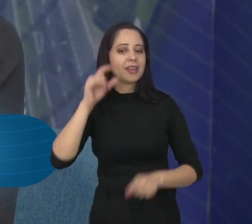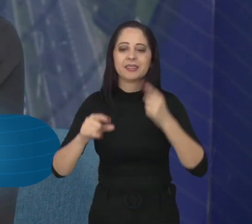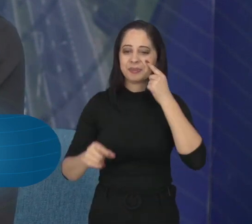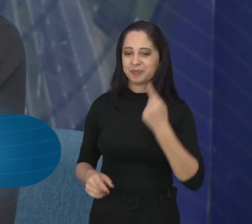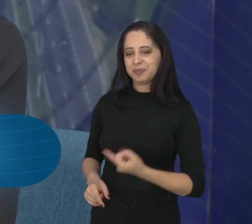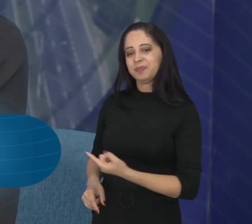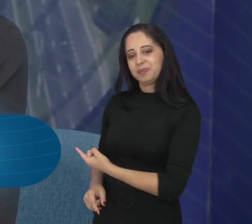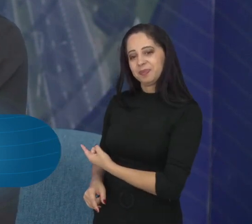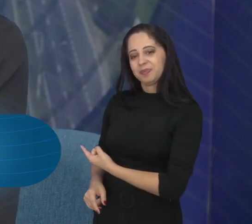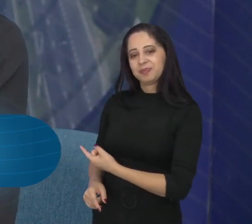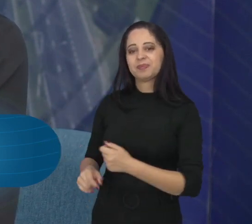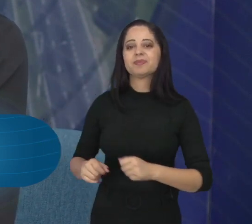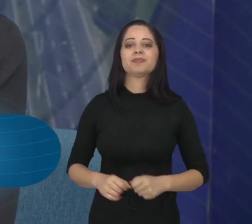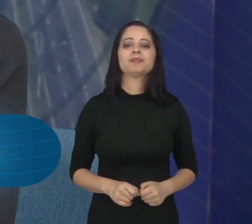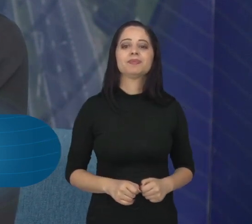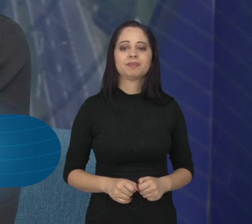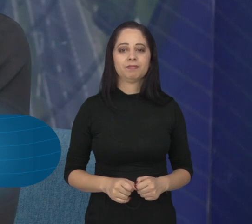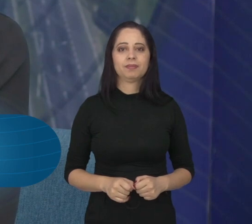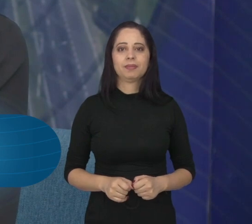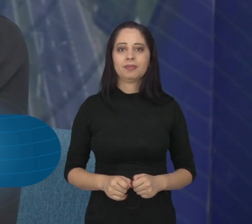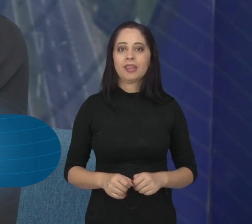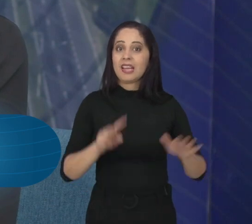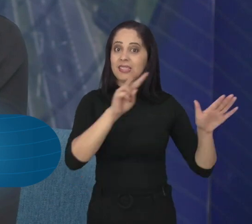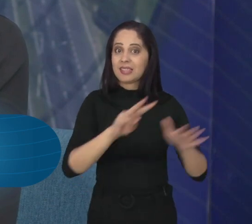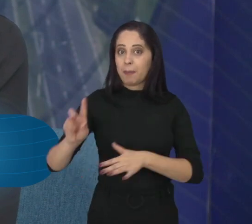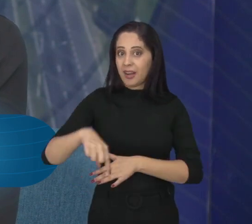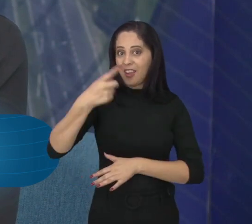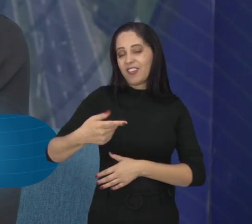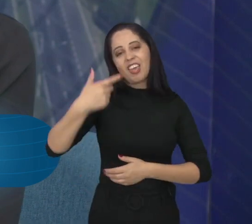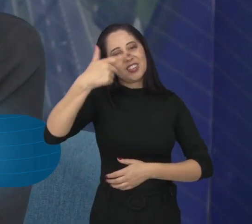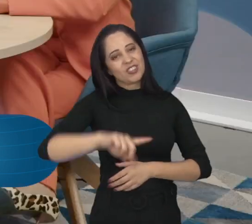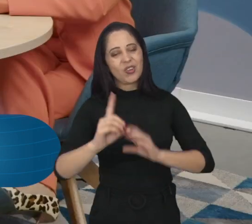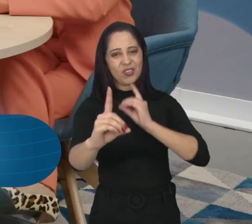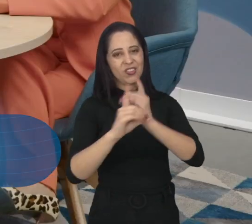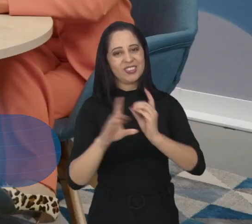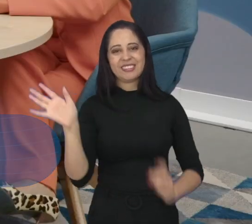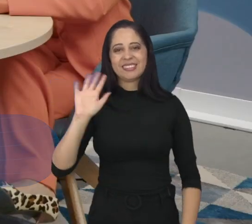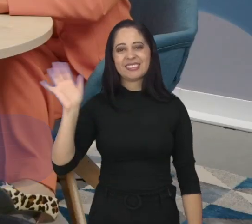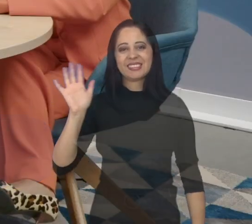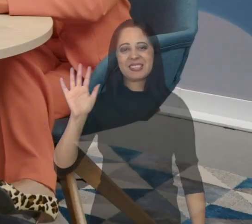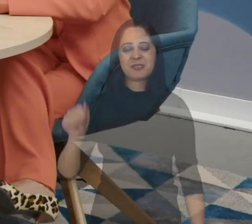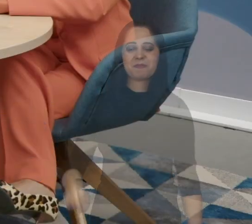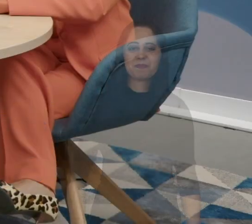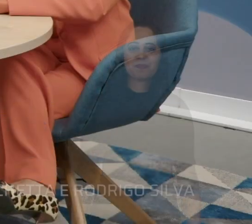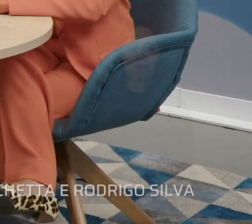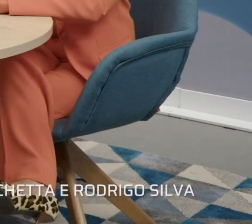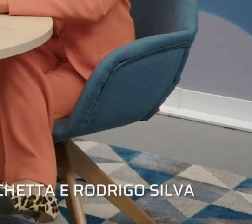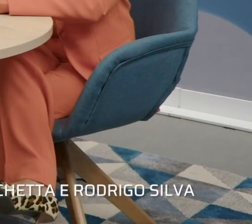@Diálogos da Cidade na TV. A gente se vê novamente na próxima semana. Até mais!